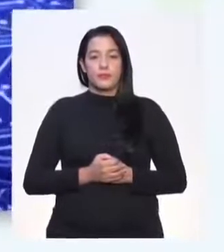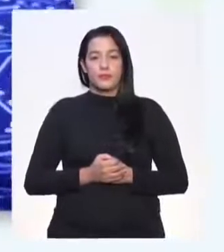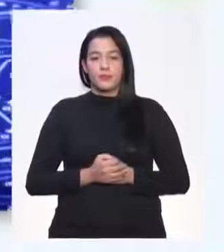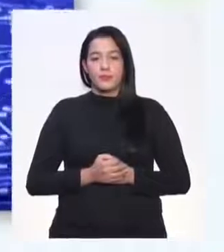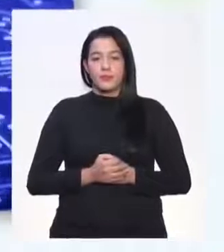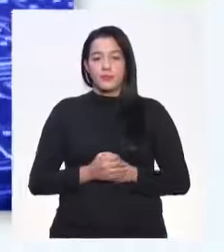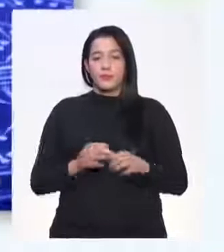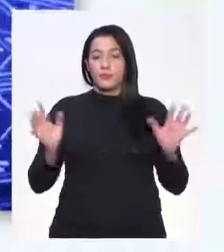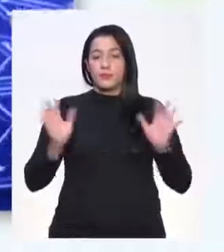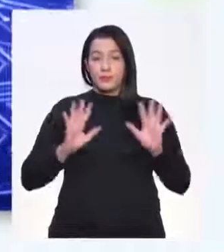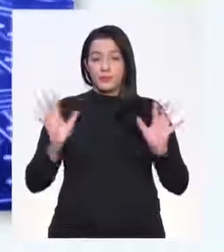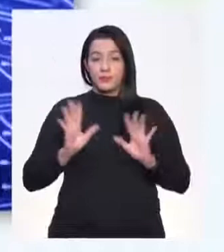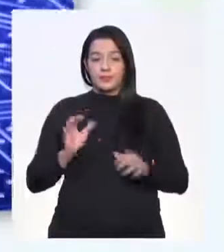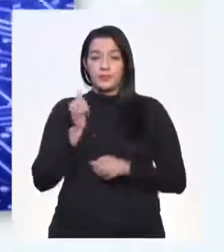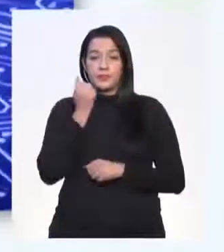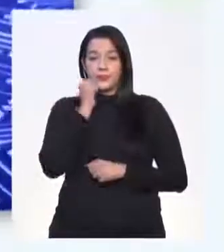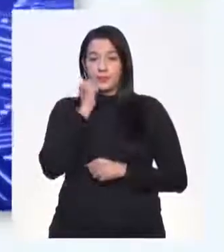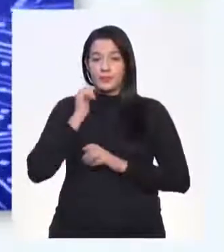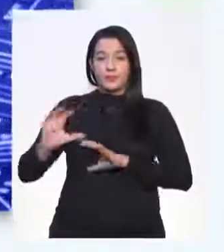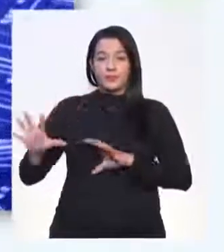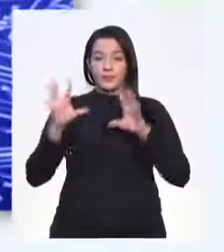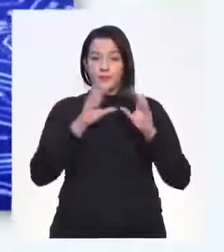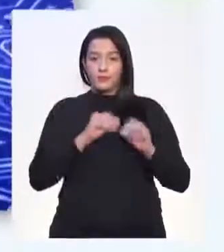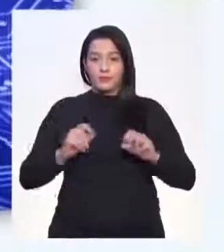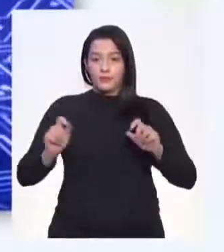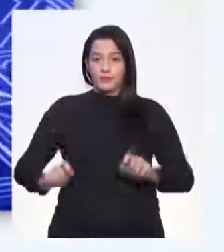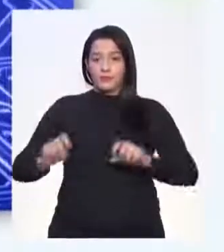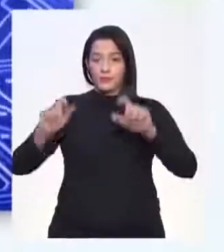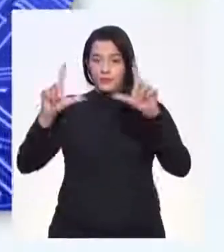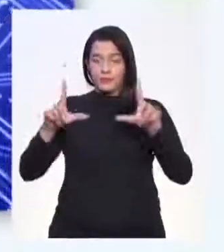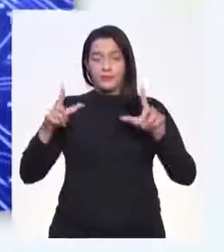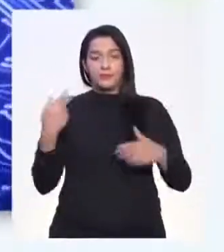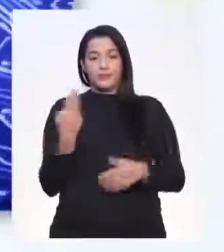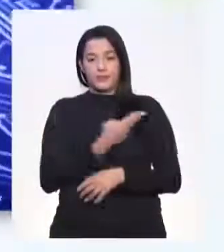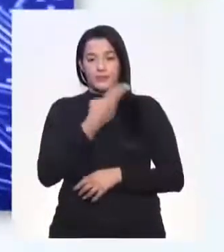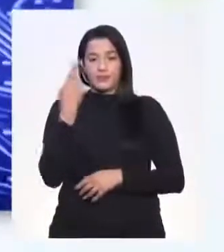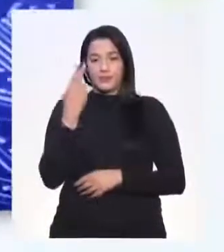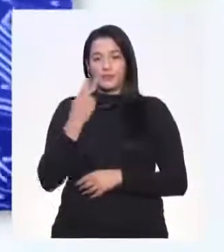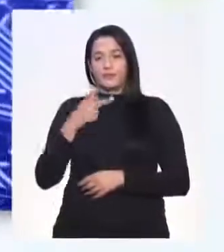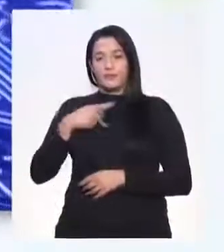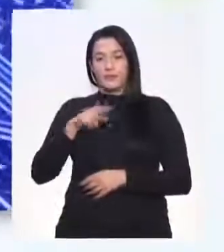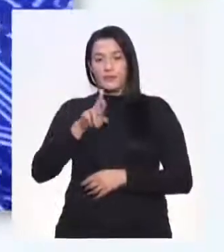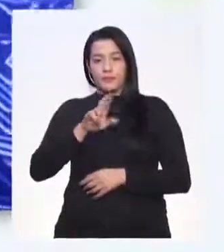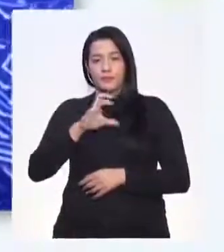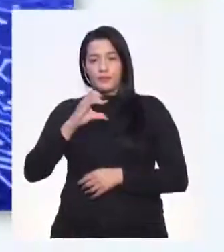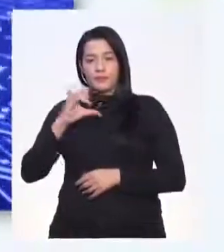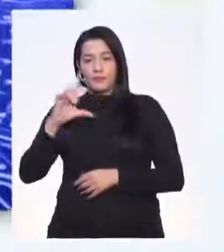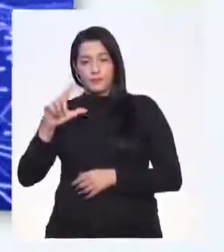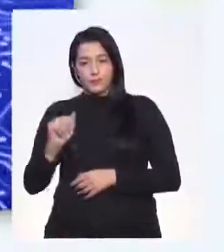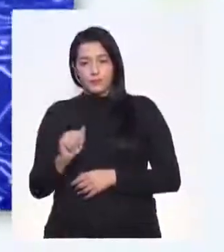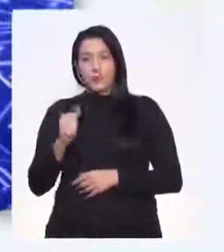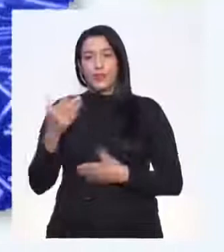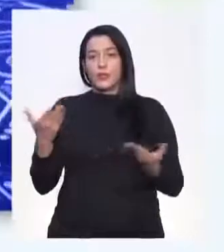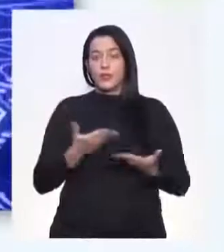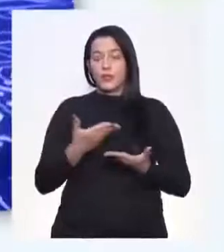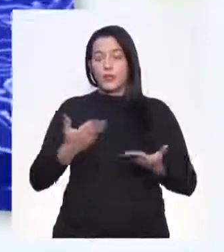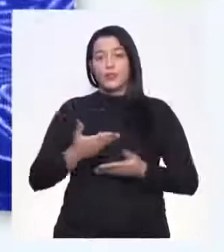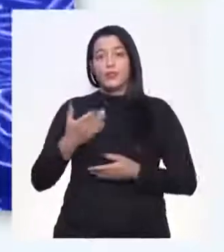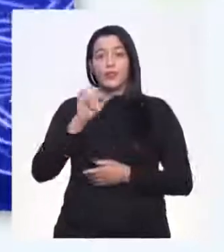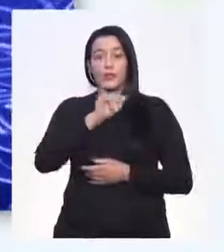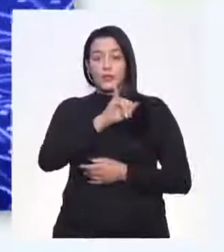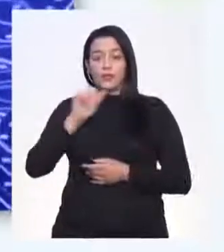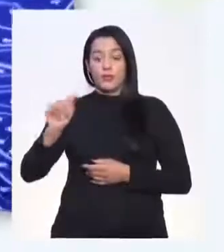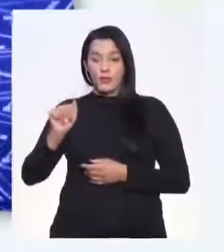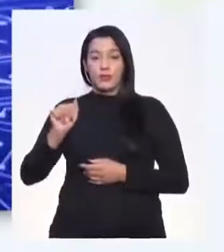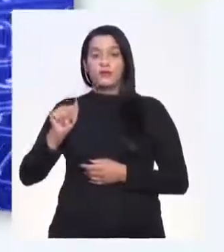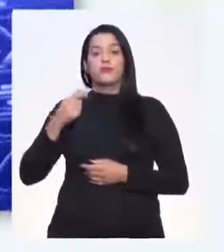Olá, o Ciência é Tudo já está no ar. Eu sou Priscila Rangel e hoje a gente explora os algoritmos de inteligência